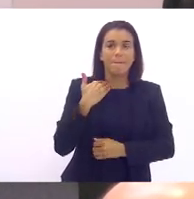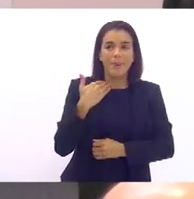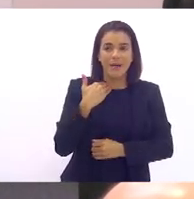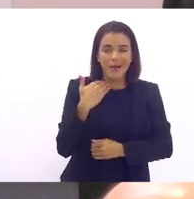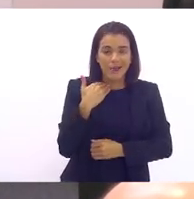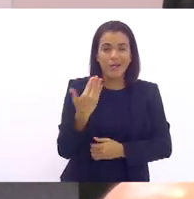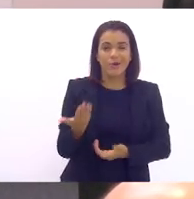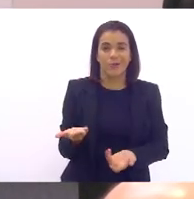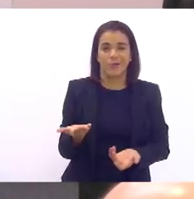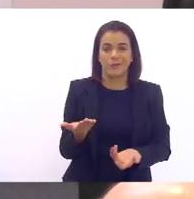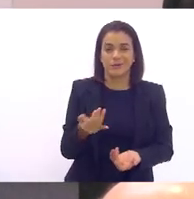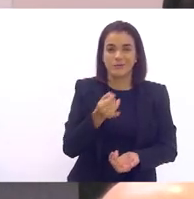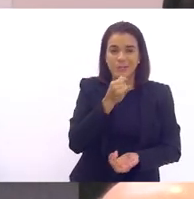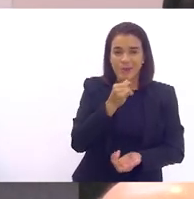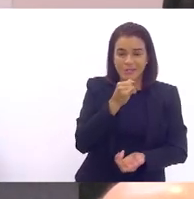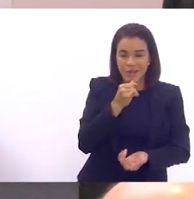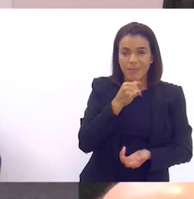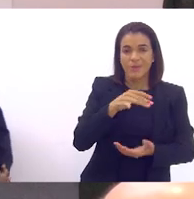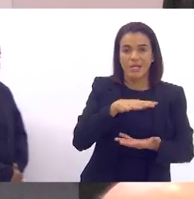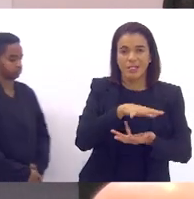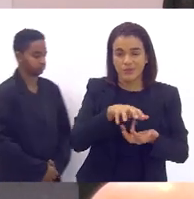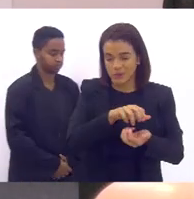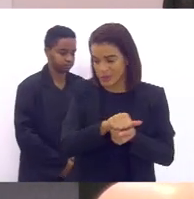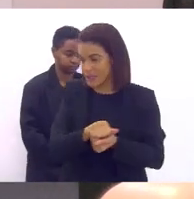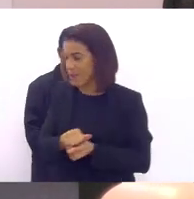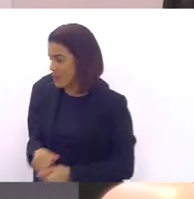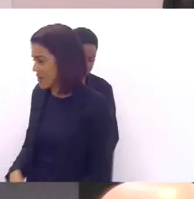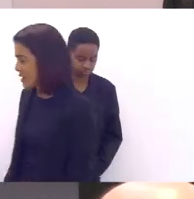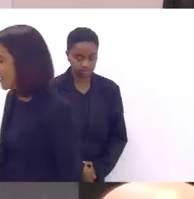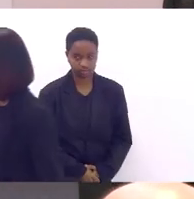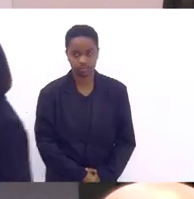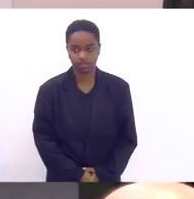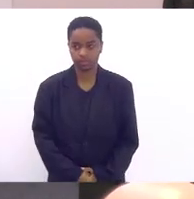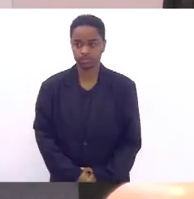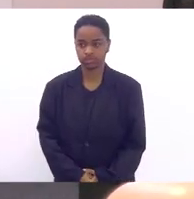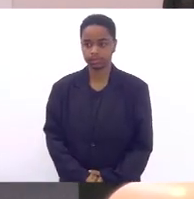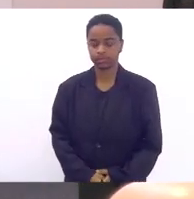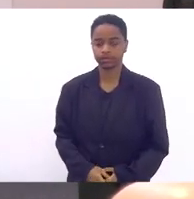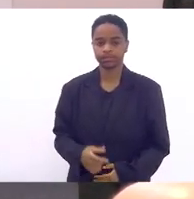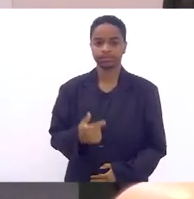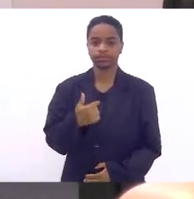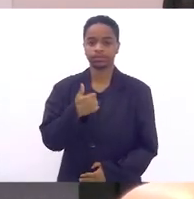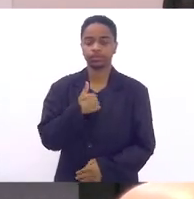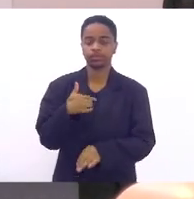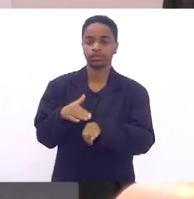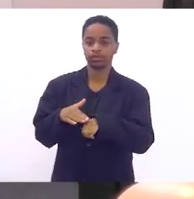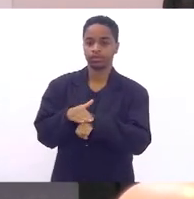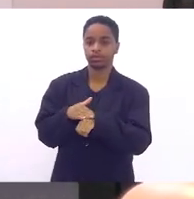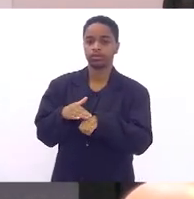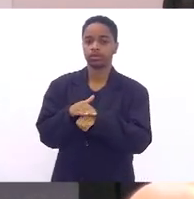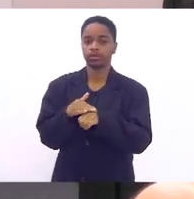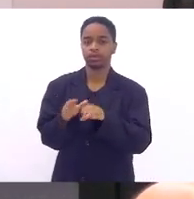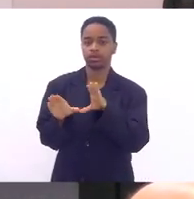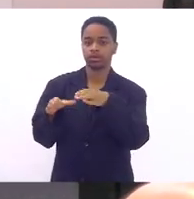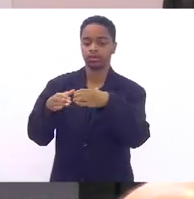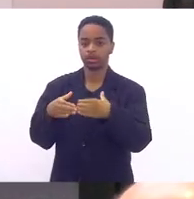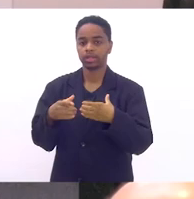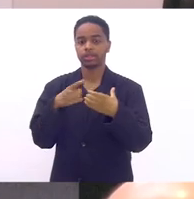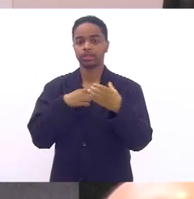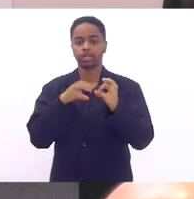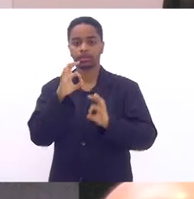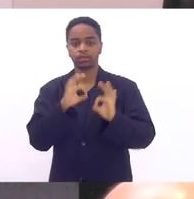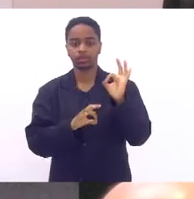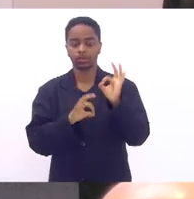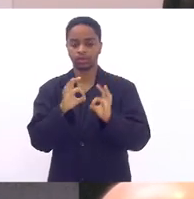hoje na questão da sustentabilidade outro dia falando com DIP Morgan por exemplo eles organizaram o comitê na